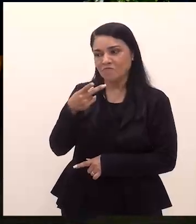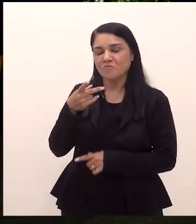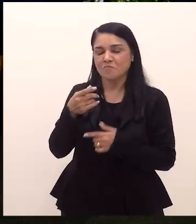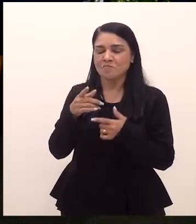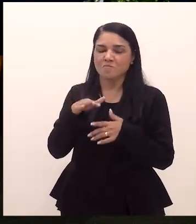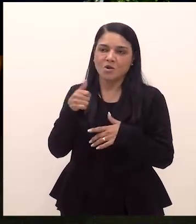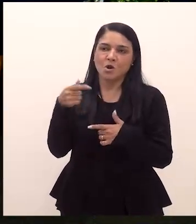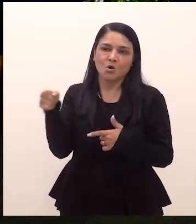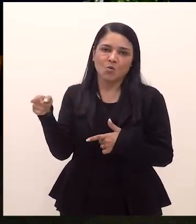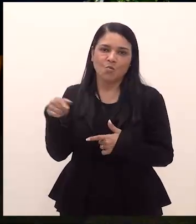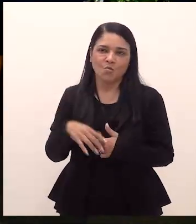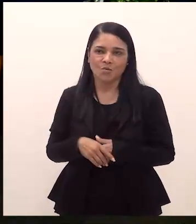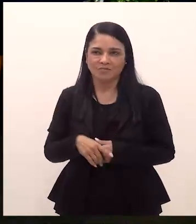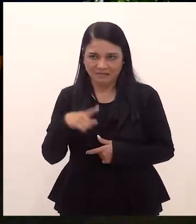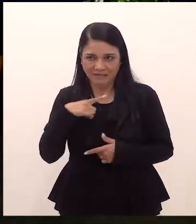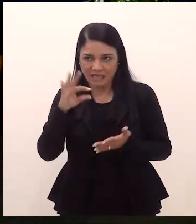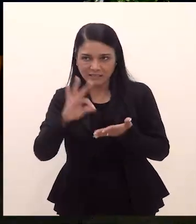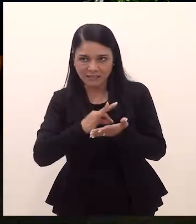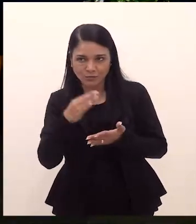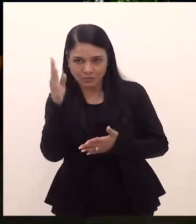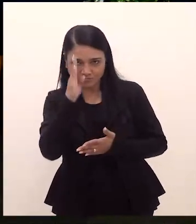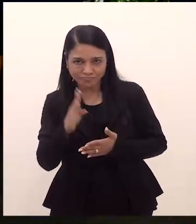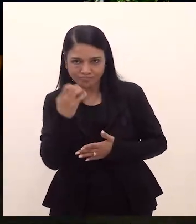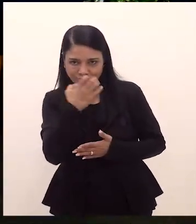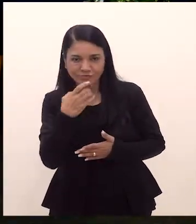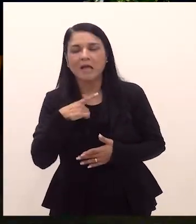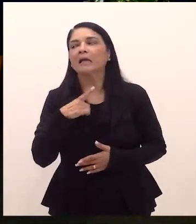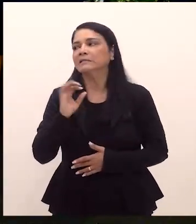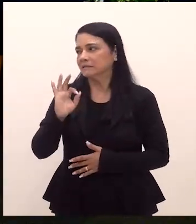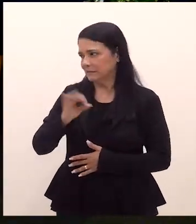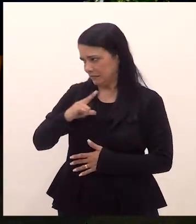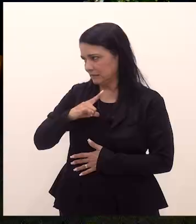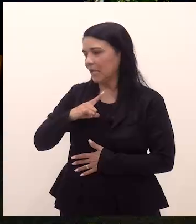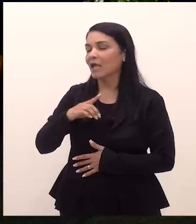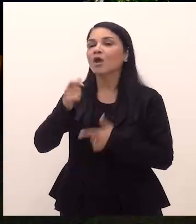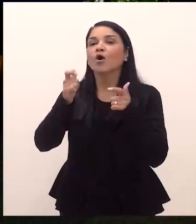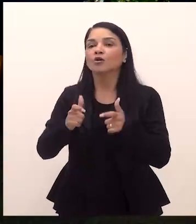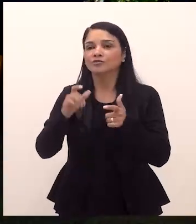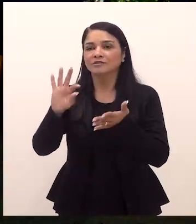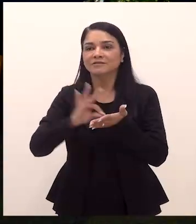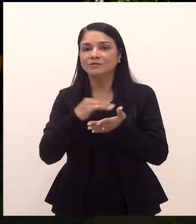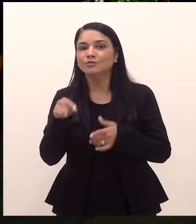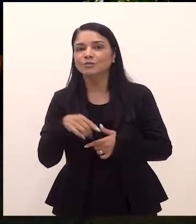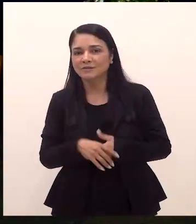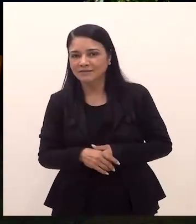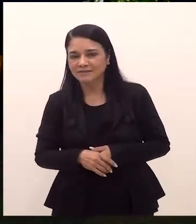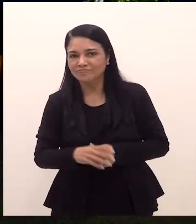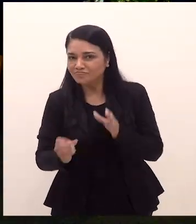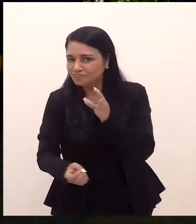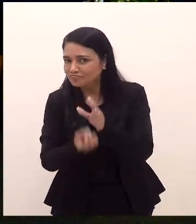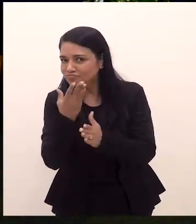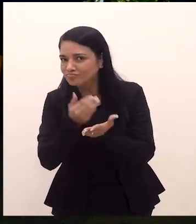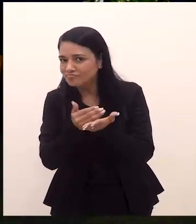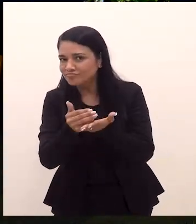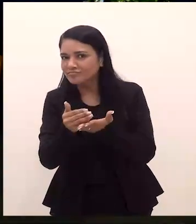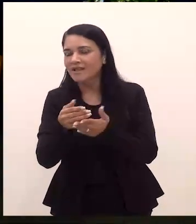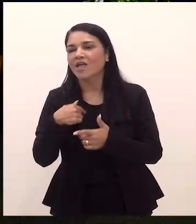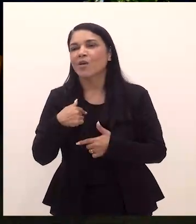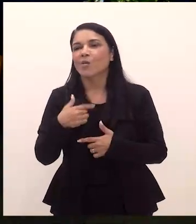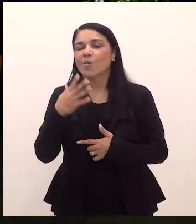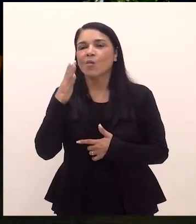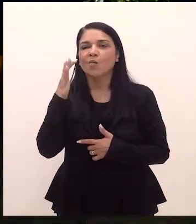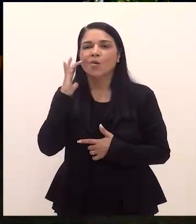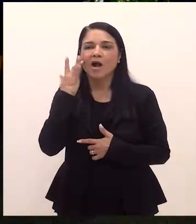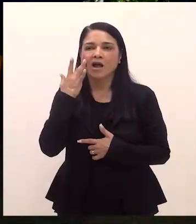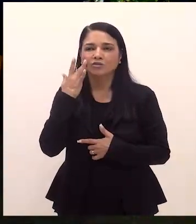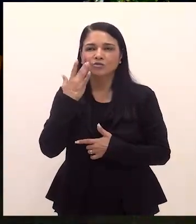saber falar melhor sobre melhor isso. do que eu, assim. Você acha que tem, Marcelo? Tem, claro que tem. E onde está a nossa assinatura? Olha, eu acho